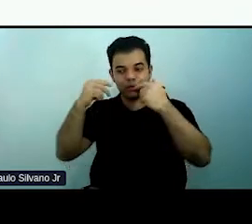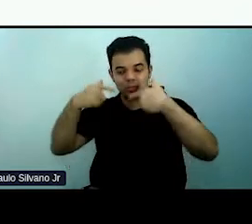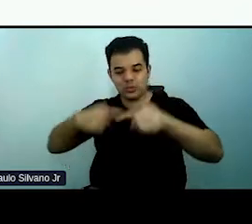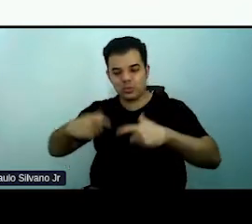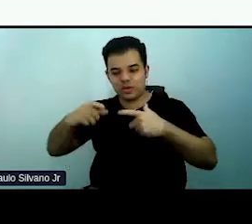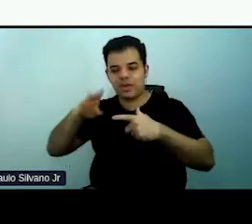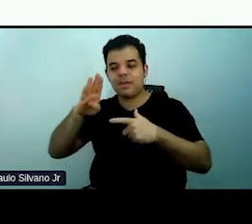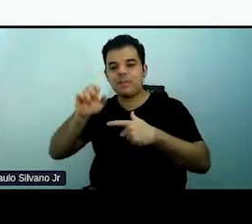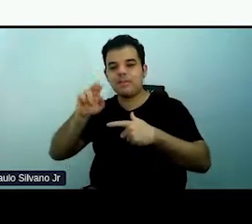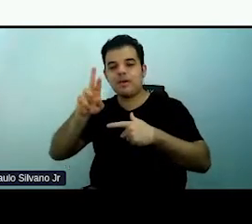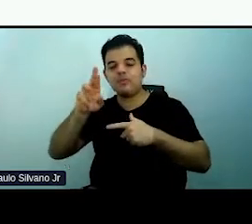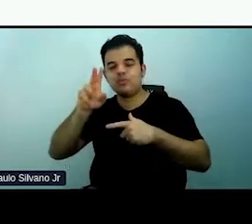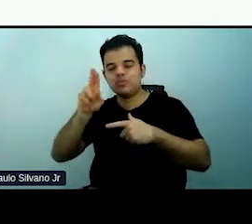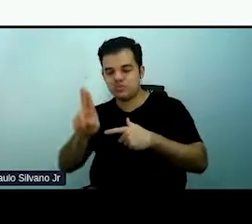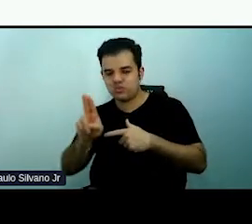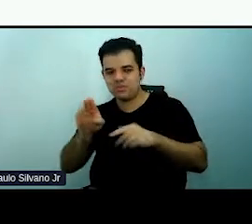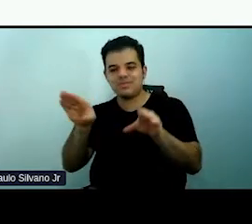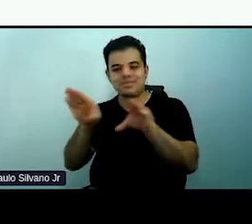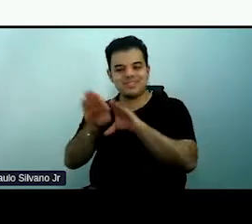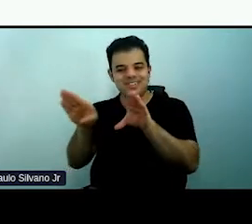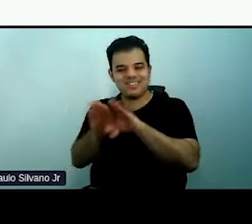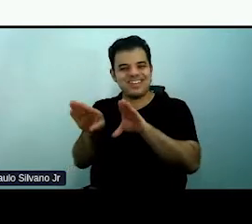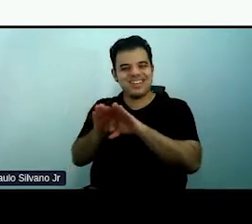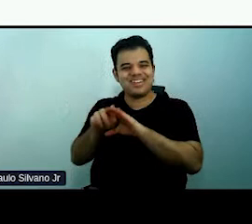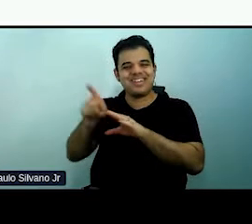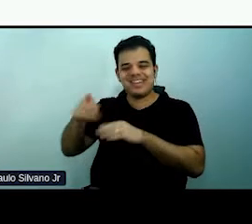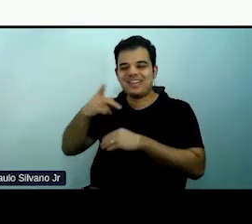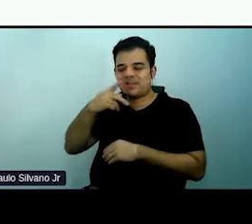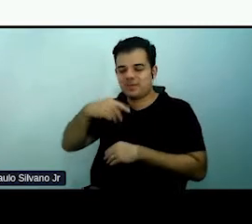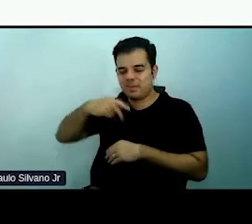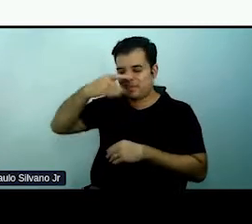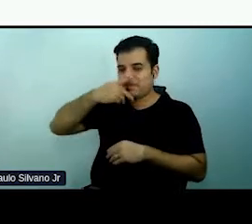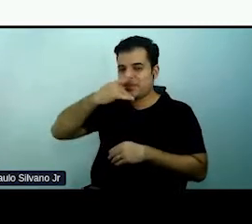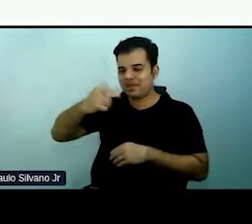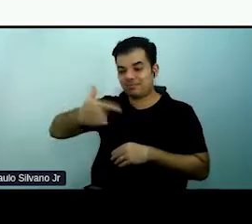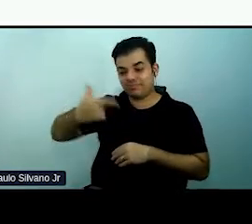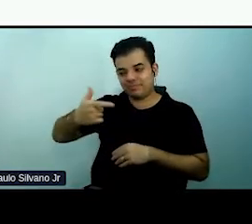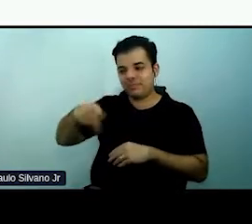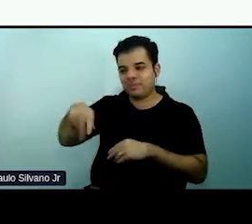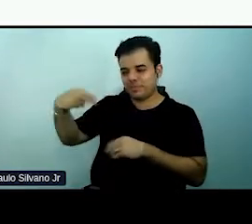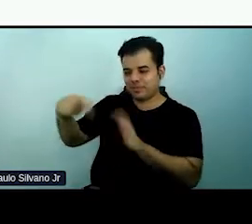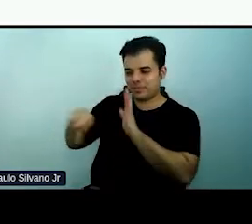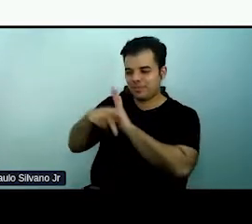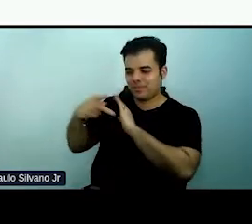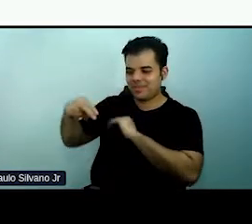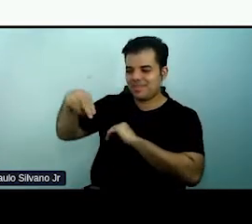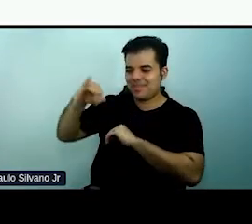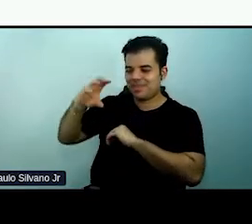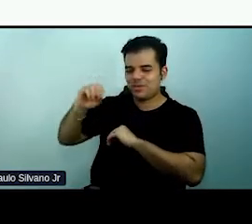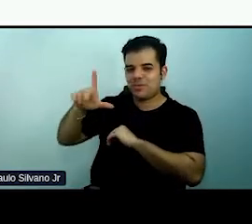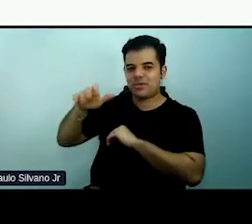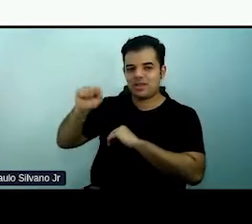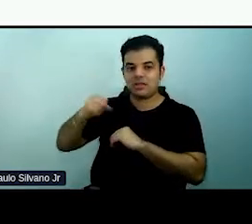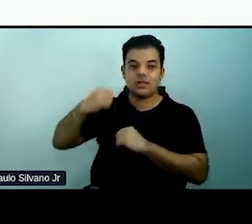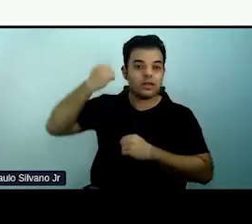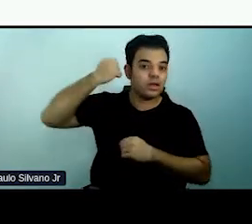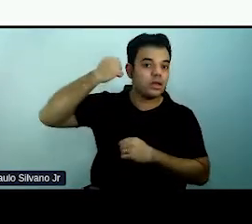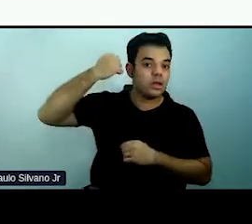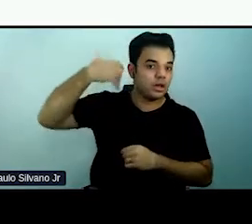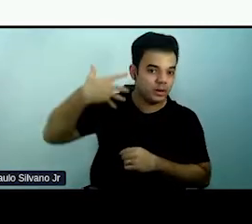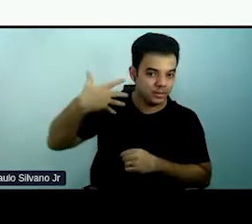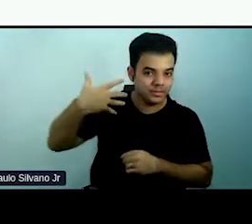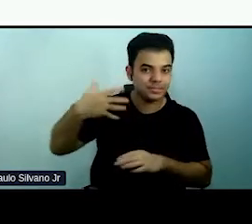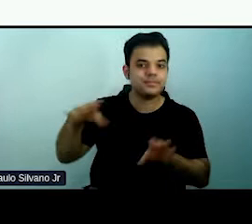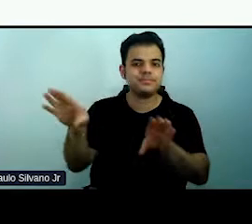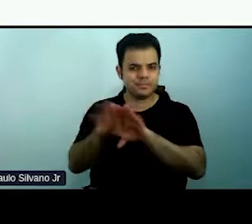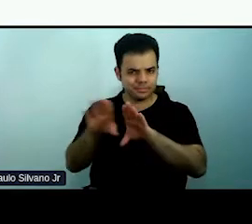Sou padrasto do Nicolas, assim como o Álvaro é pai do Lucas. E vou me autodescrever aqui,